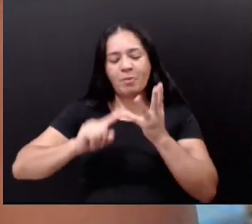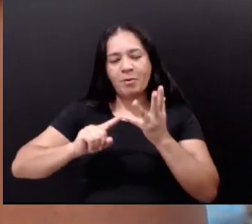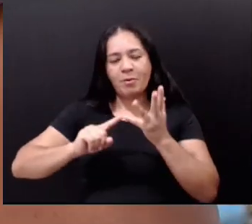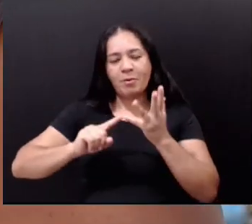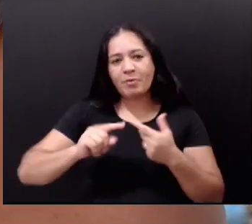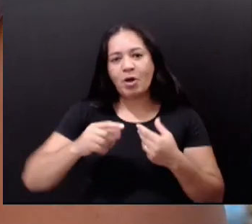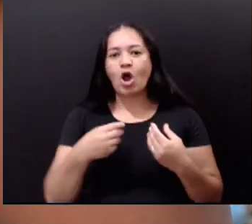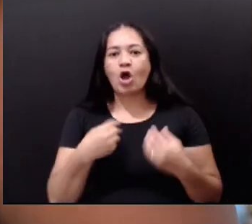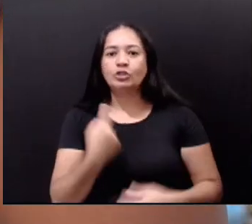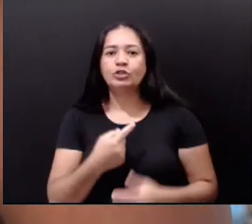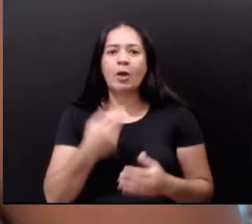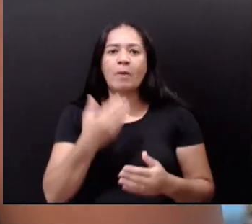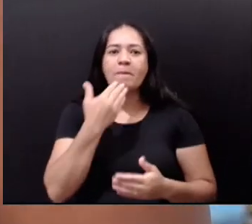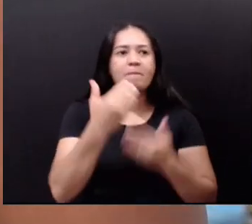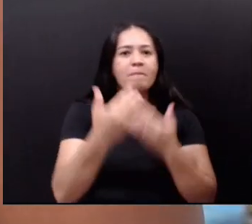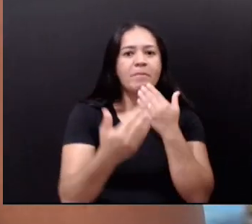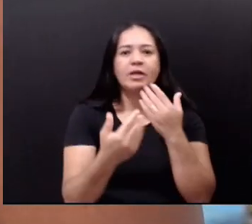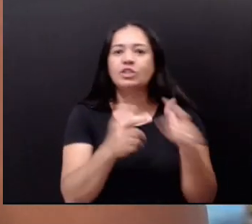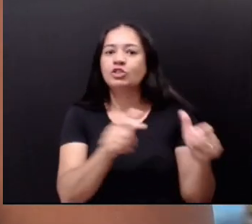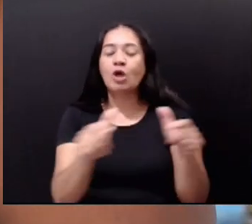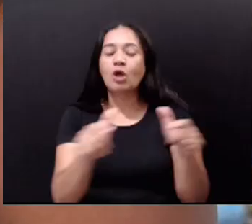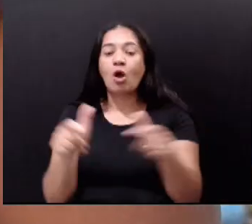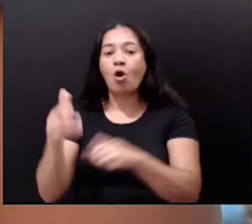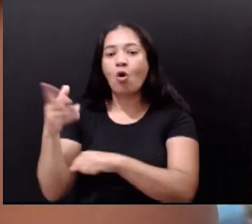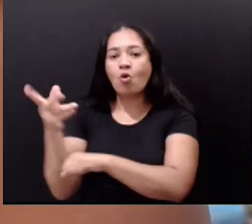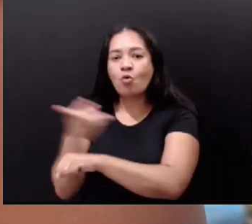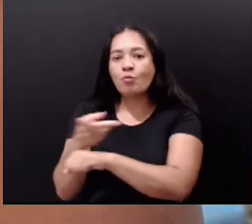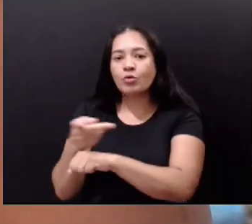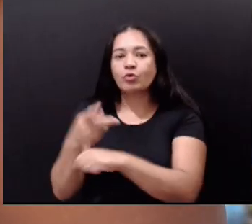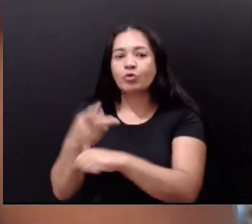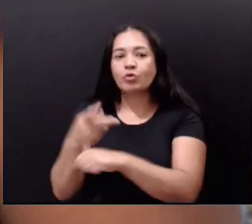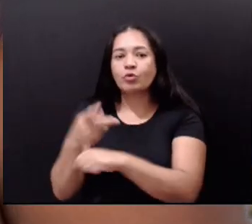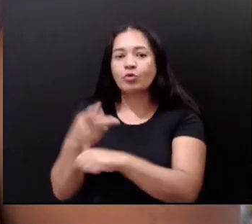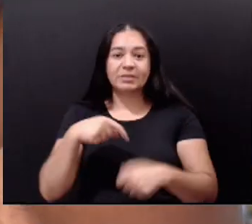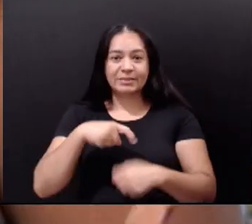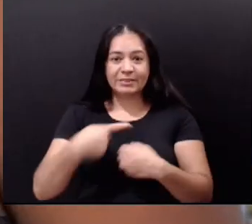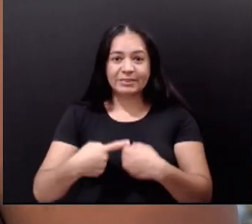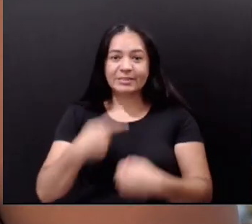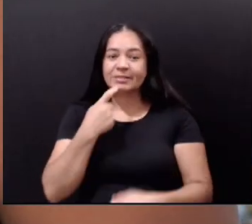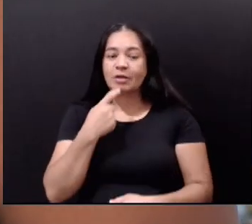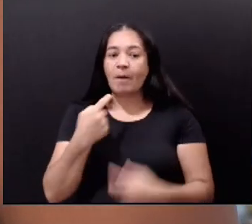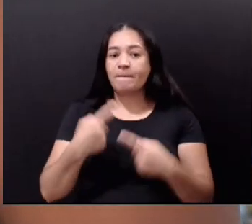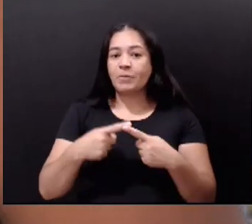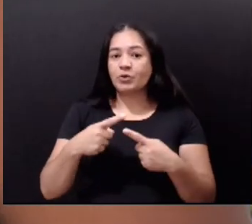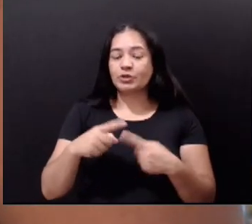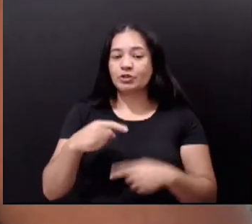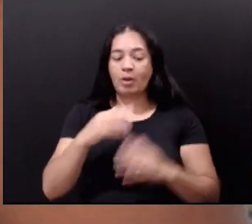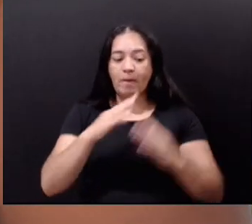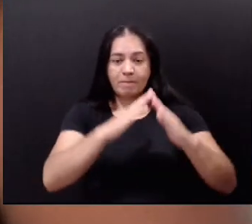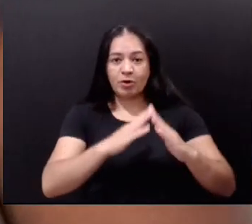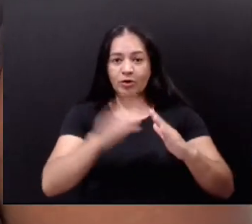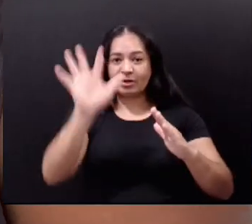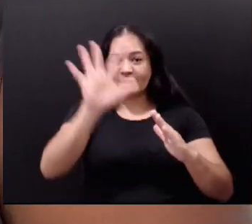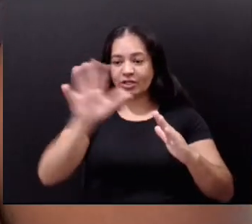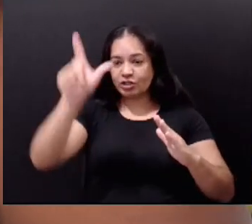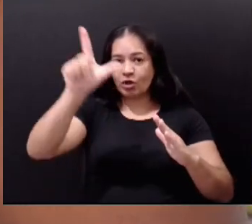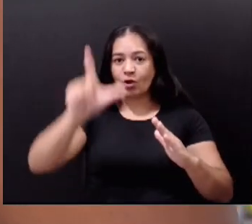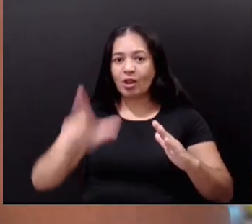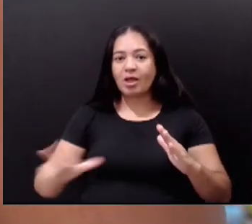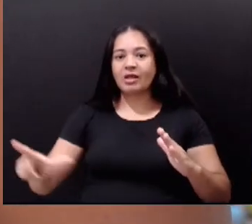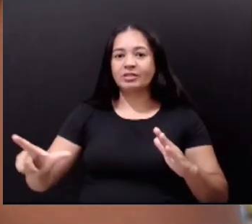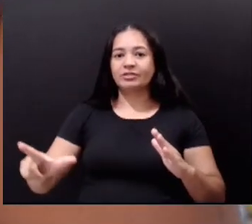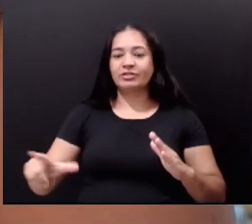reivindica, o que a gente precisa para a cidade de Campinas, né? A gente está na região leste, que é a região que mais tem pessoas idosas em Campinas, e a